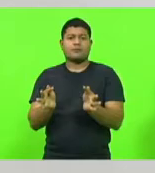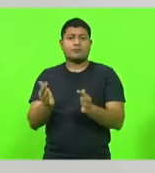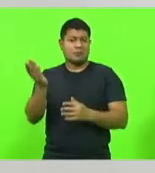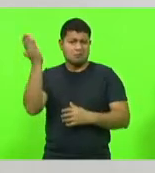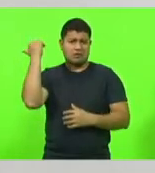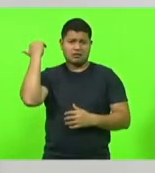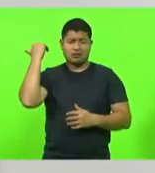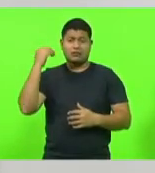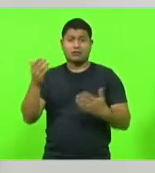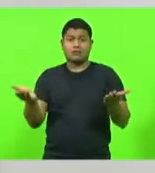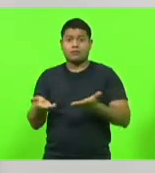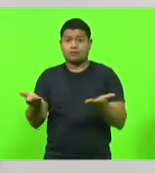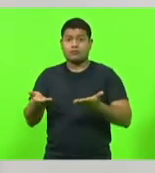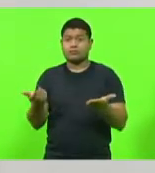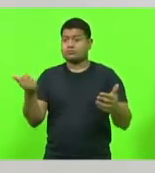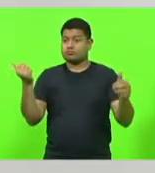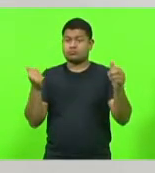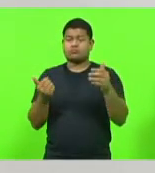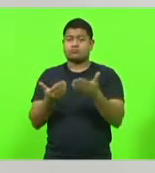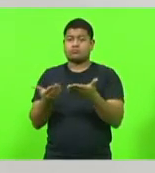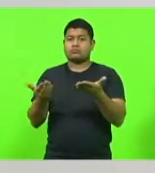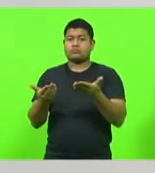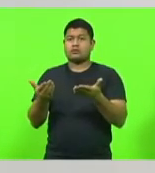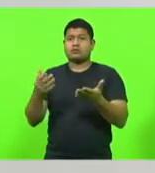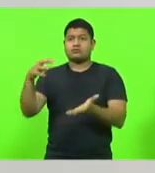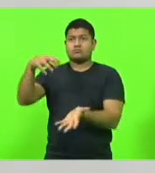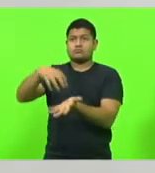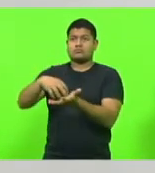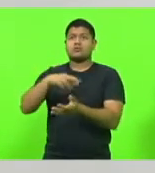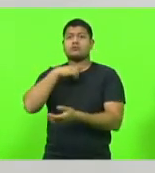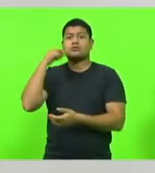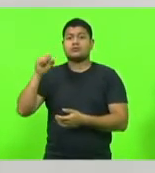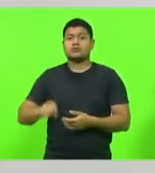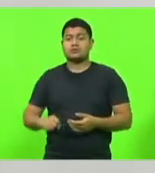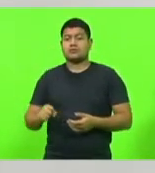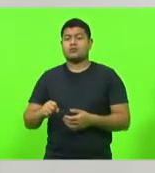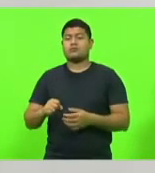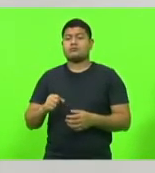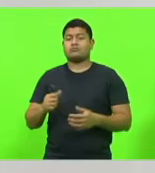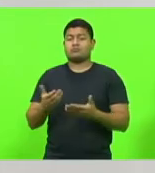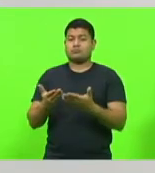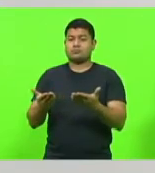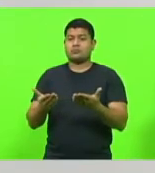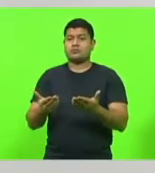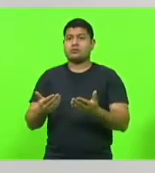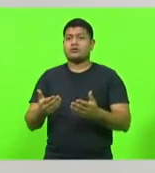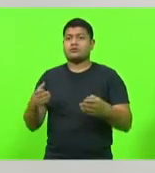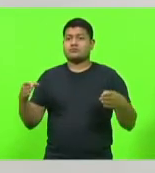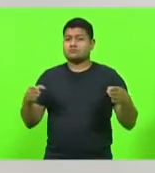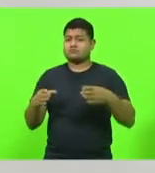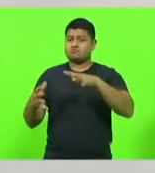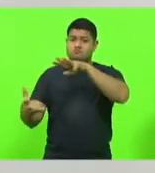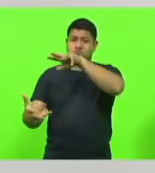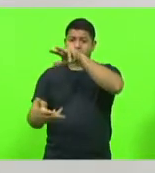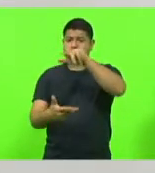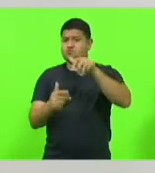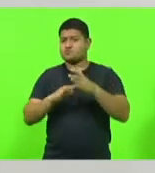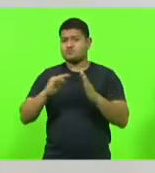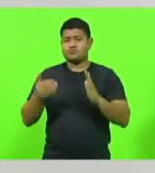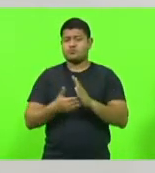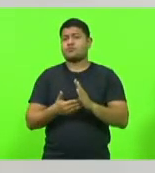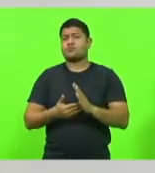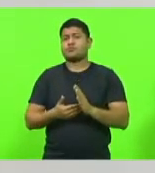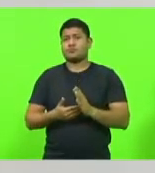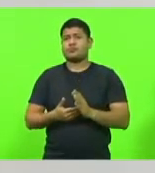empresa, fundada e com sede executiva em Jaraguá do Sul, trilha um caminho global. Possui